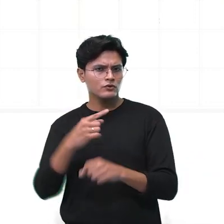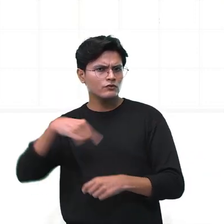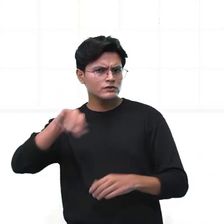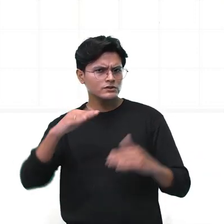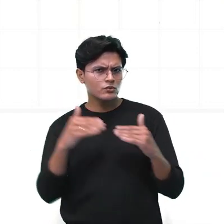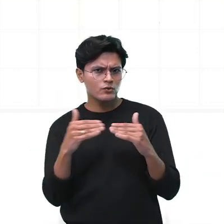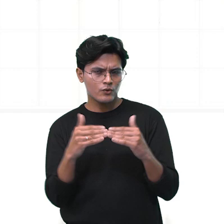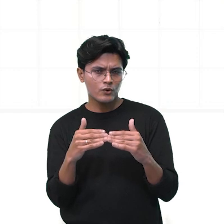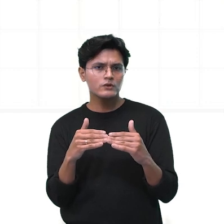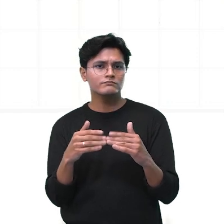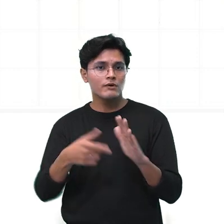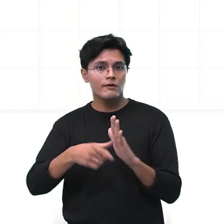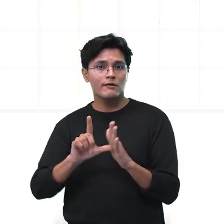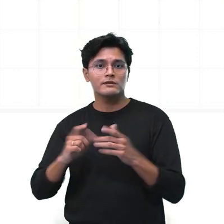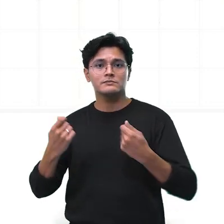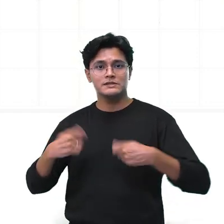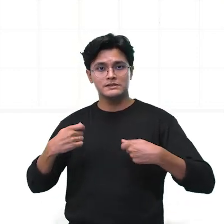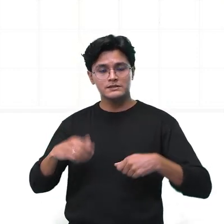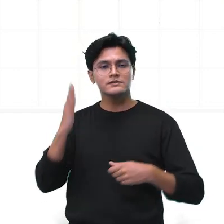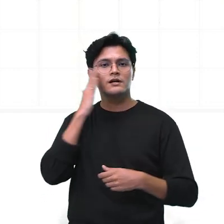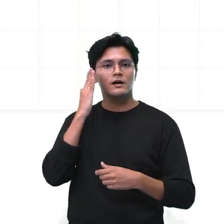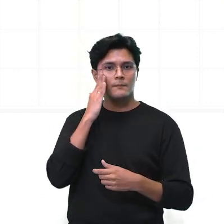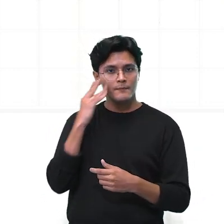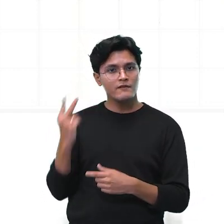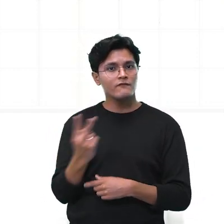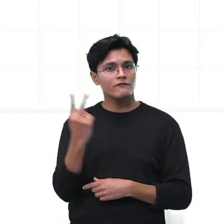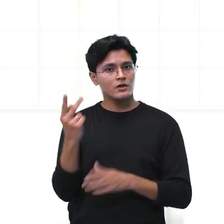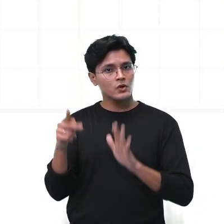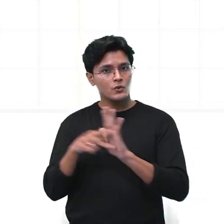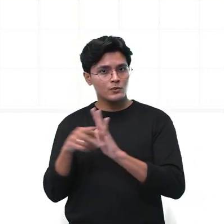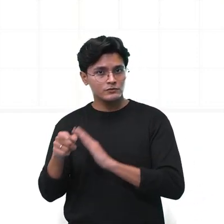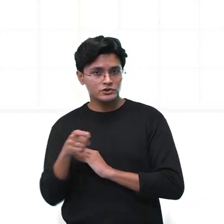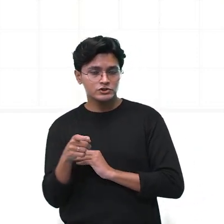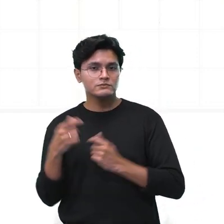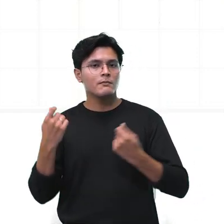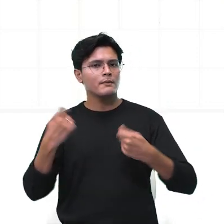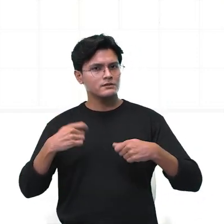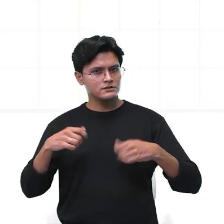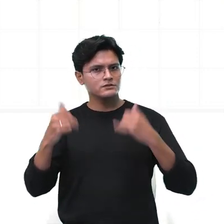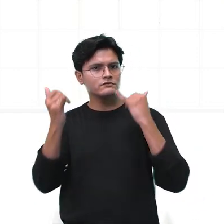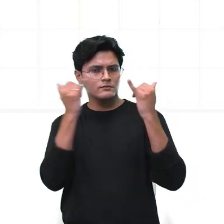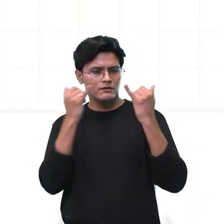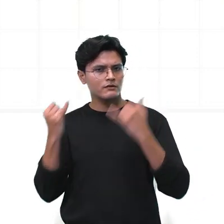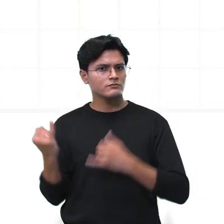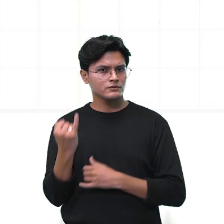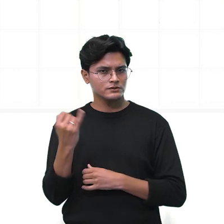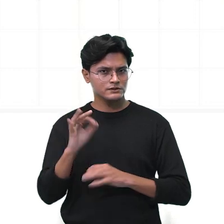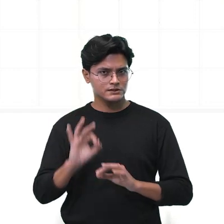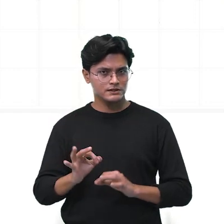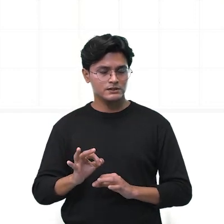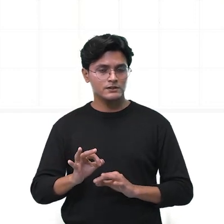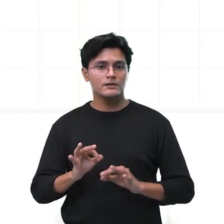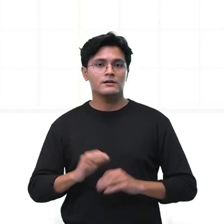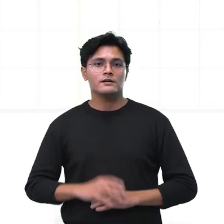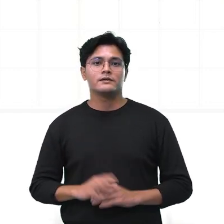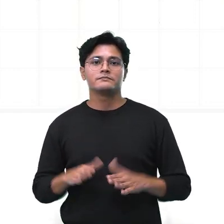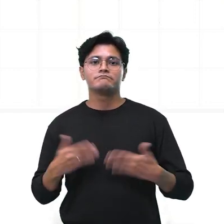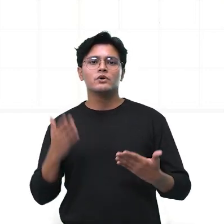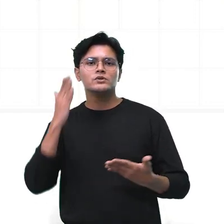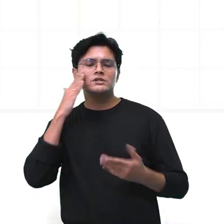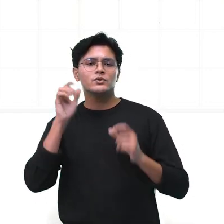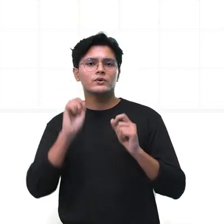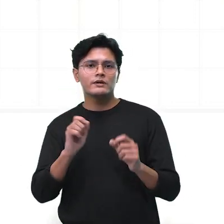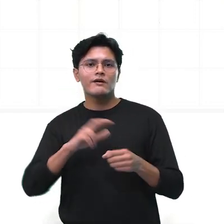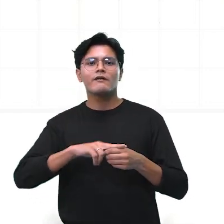preciso saber o valor de x? Eu preciso dessa informação. Eu sei que essa variável aqui ela